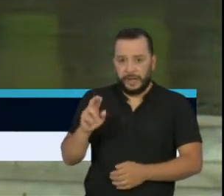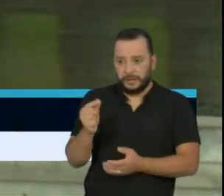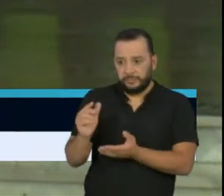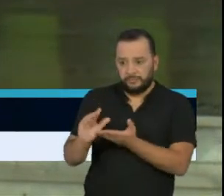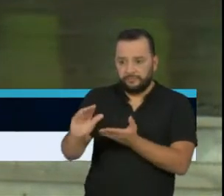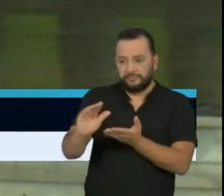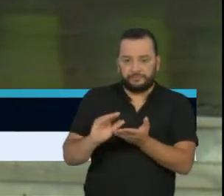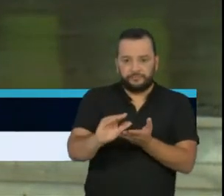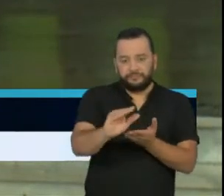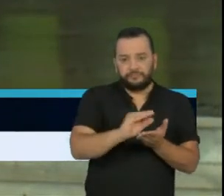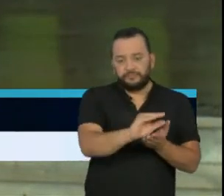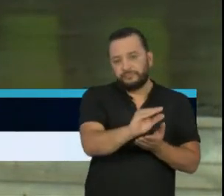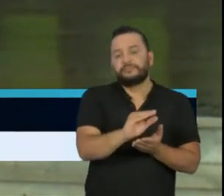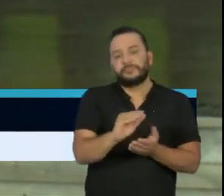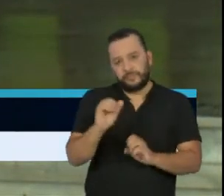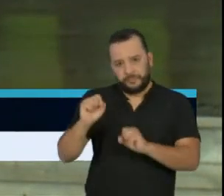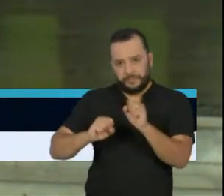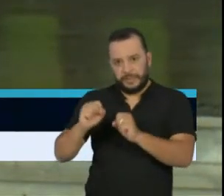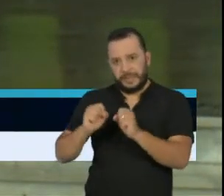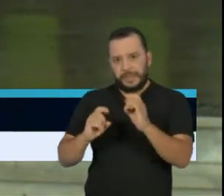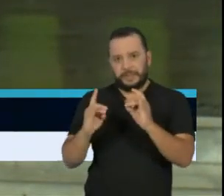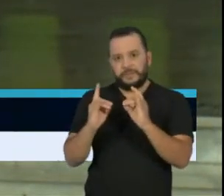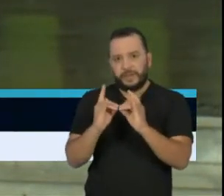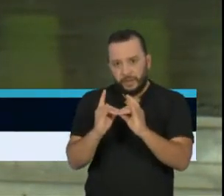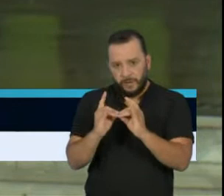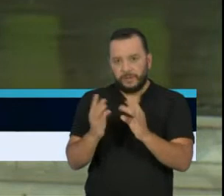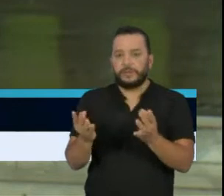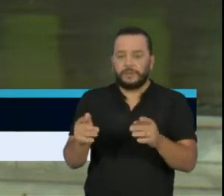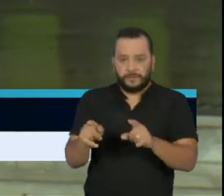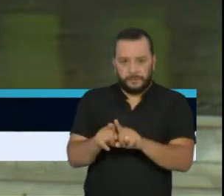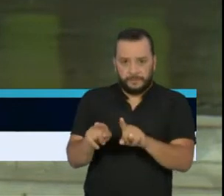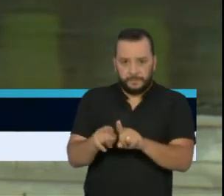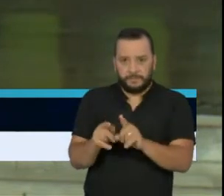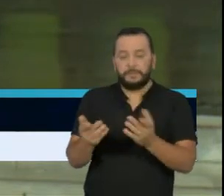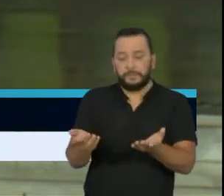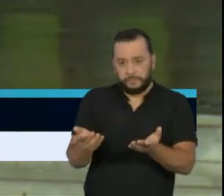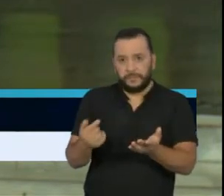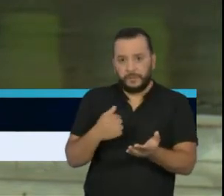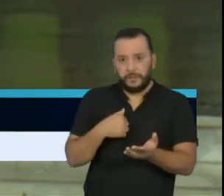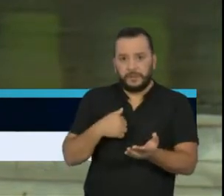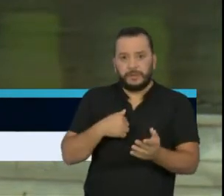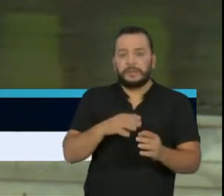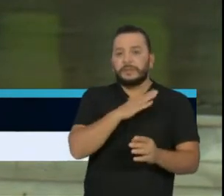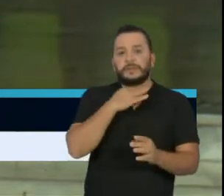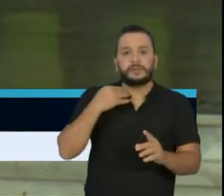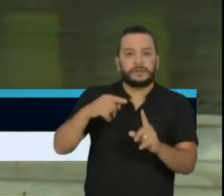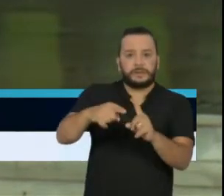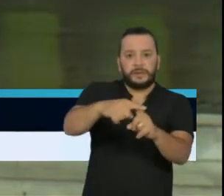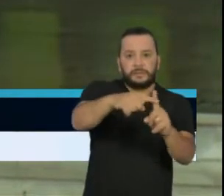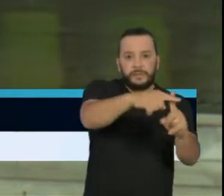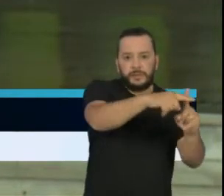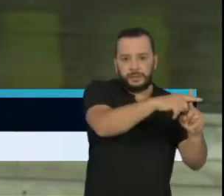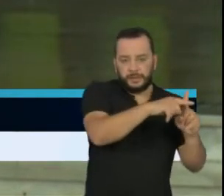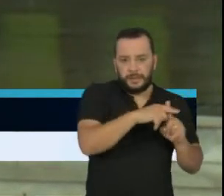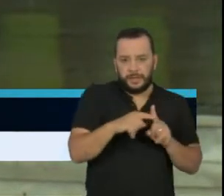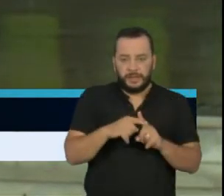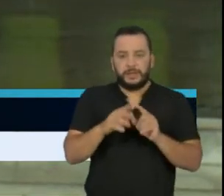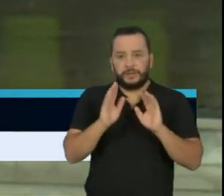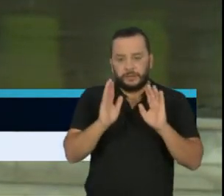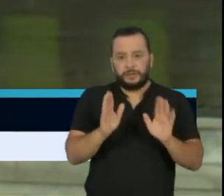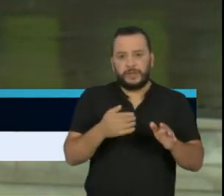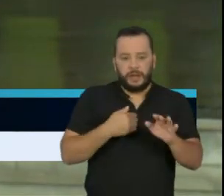Já estamos ampliando a capacidade do serviço funerário e dos cemitérios municipais de